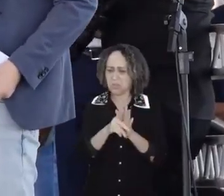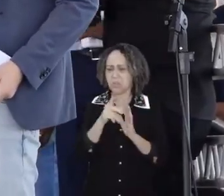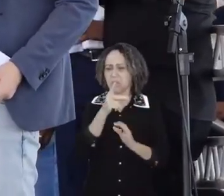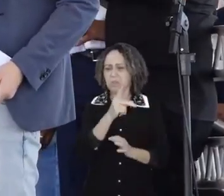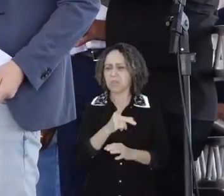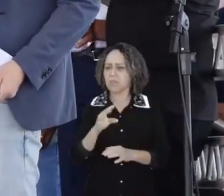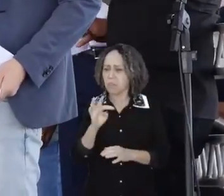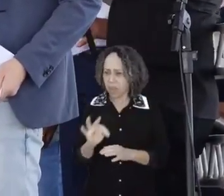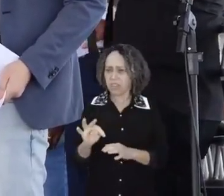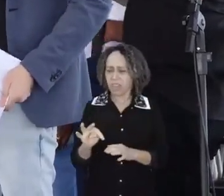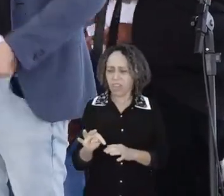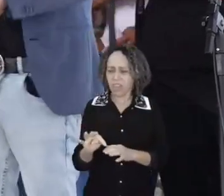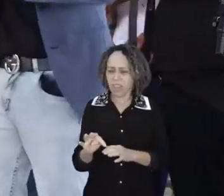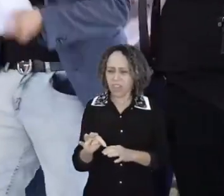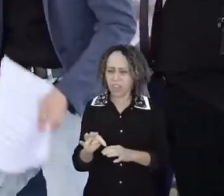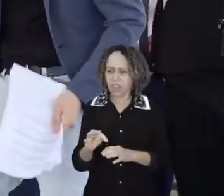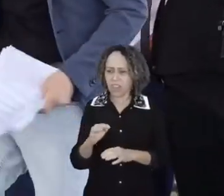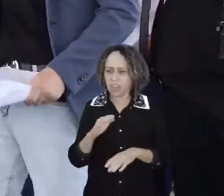presidenta